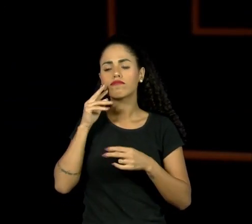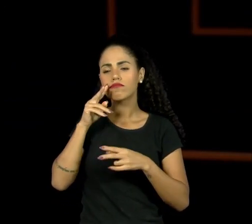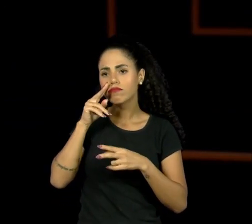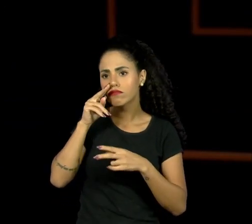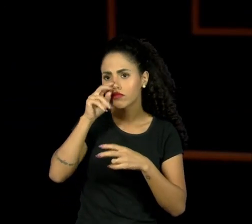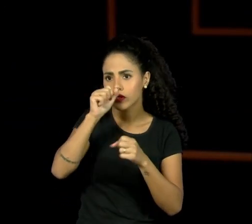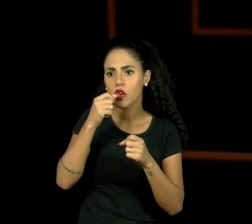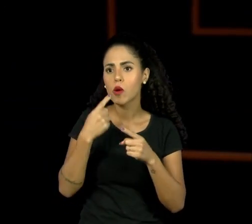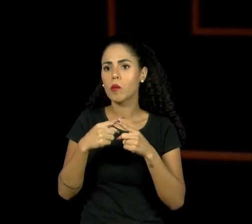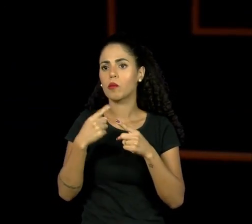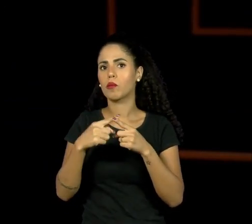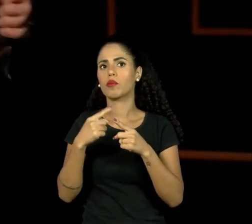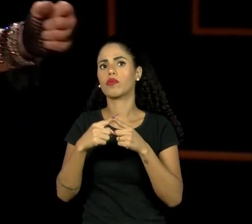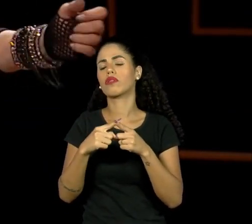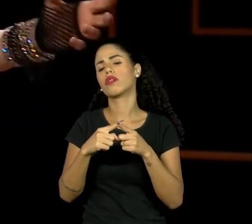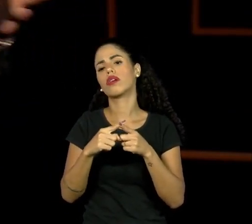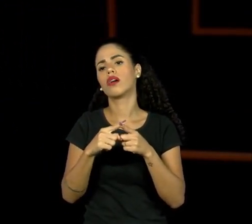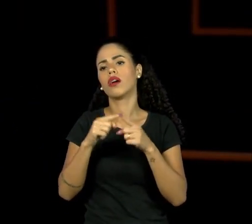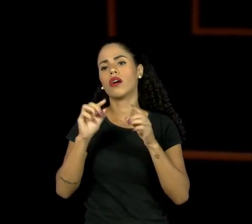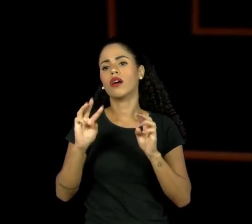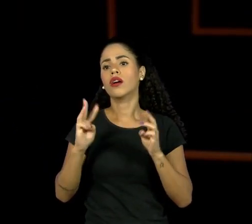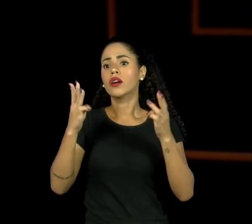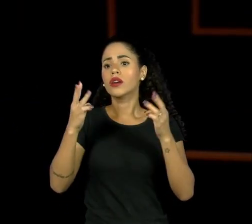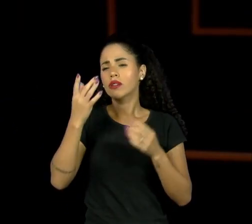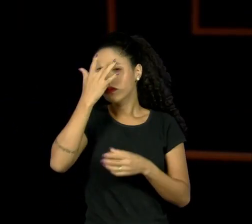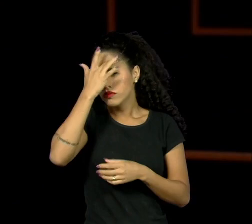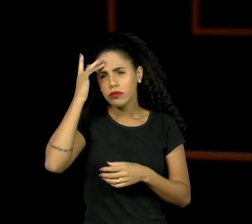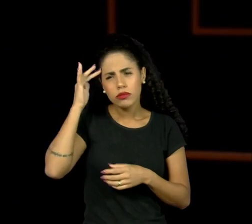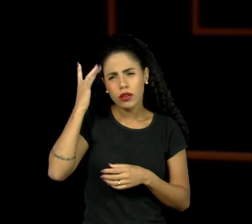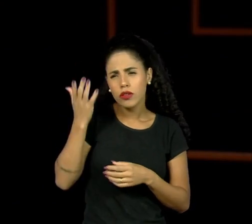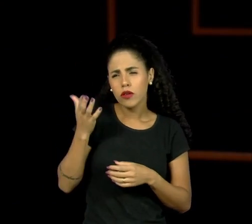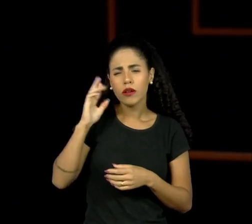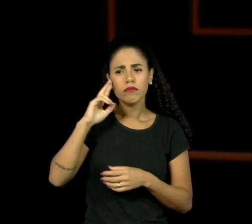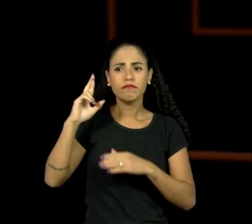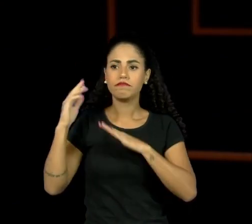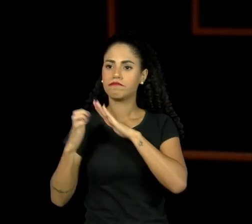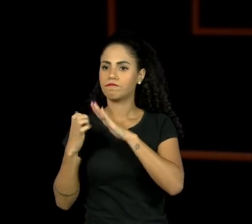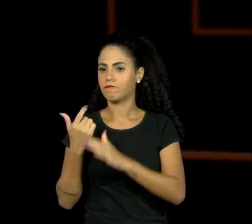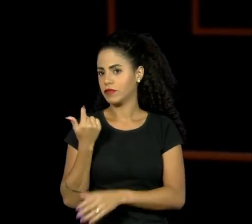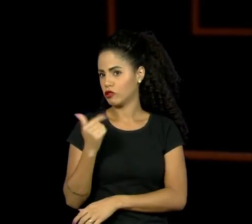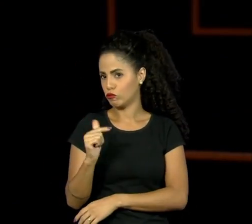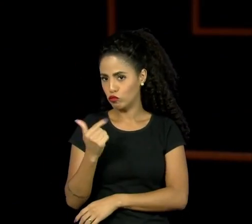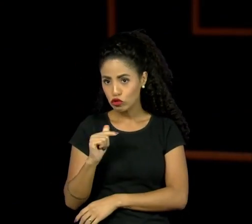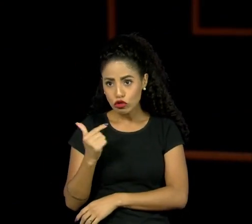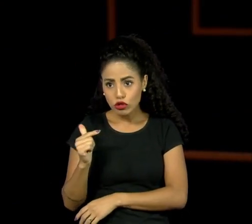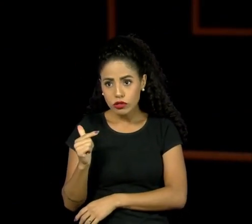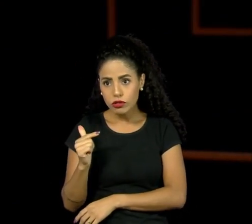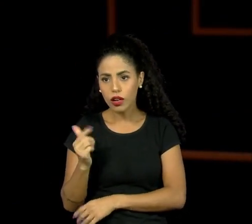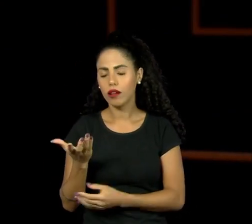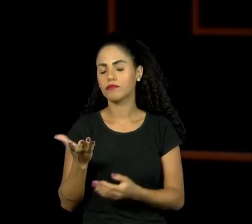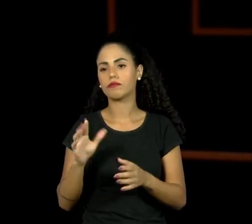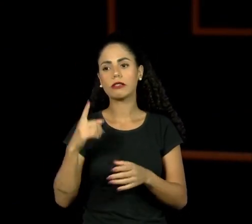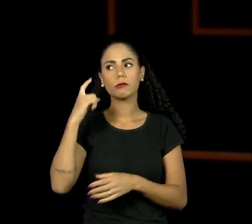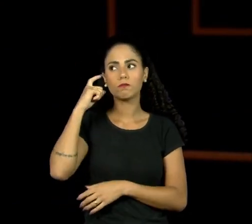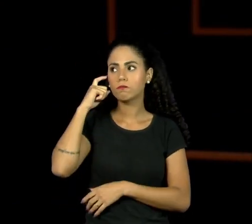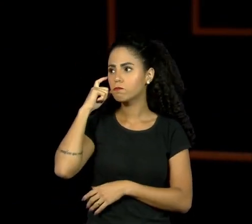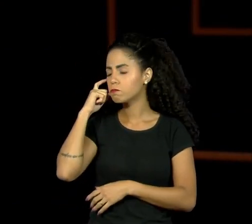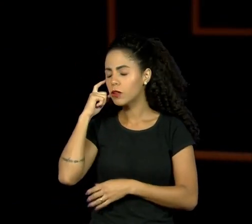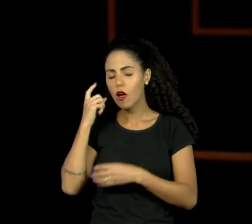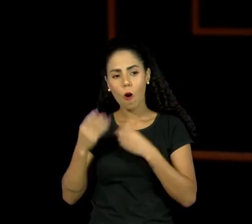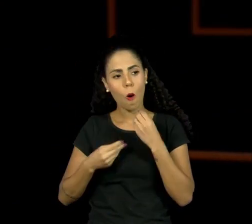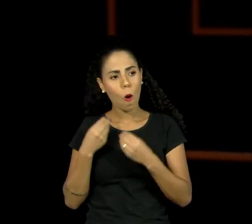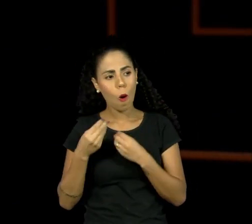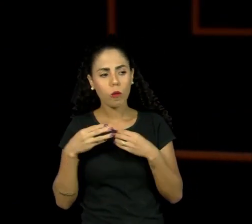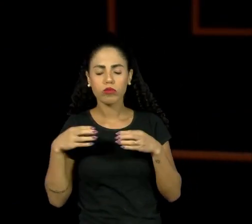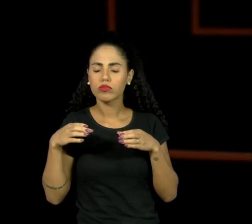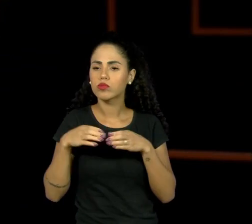havia o show business no Brasil, não haviam empresários, não havia nada. E eu falei assim, eu preciso fazer da minha cabeça, porque, como